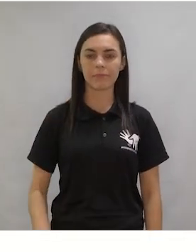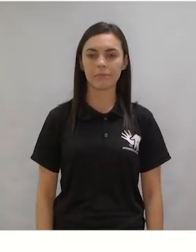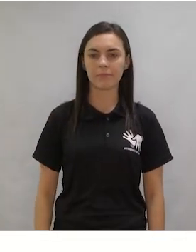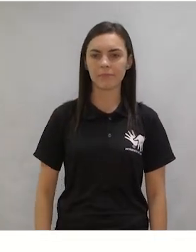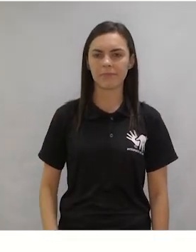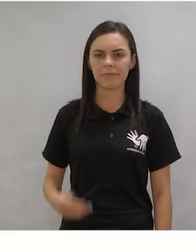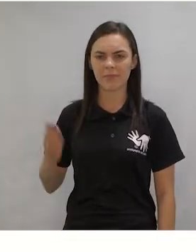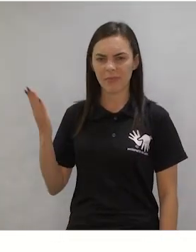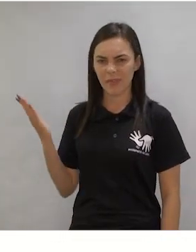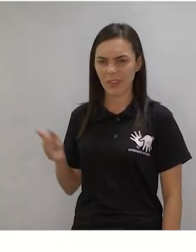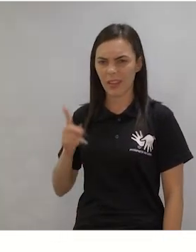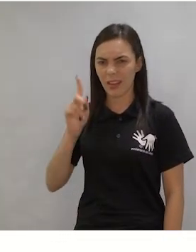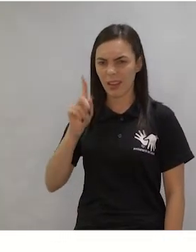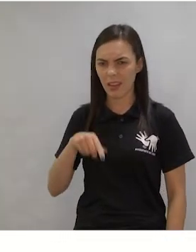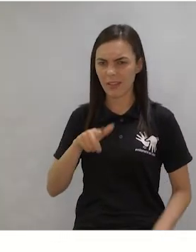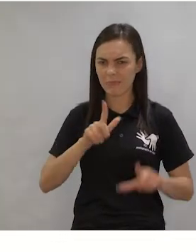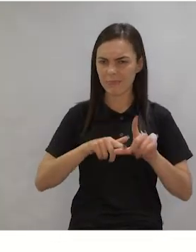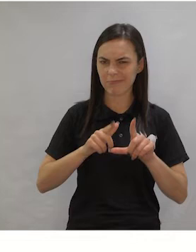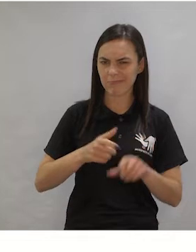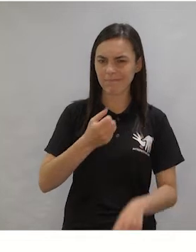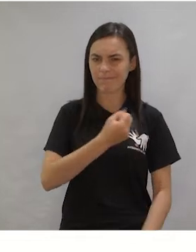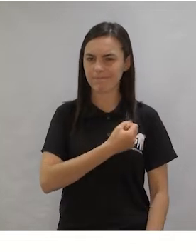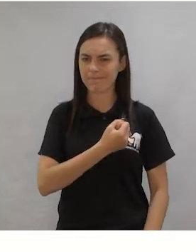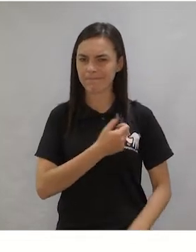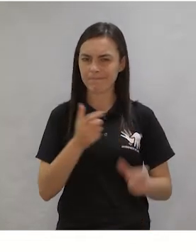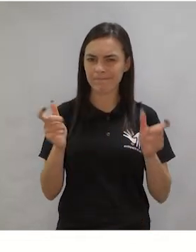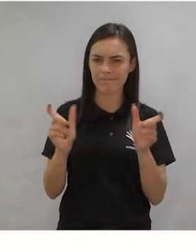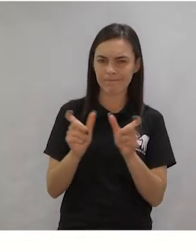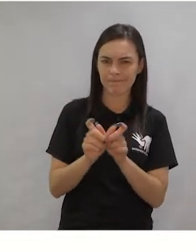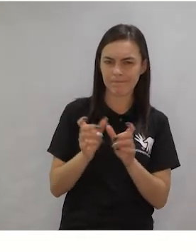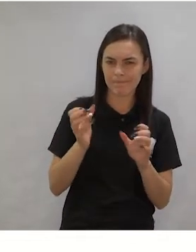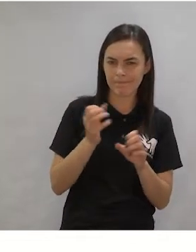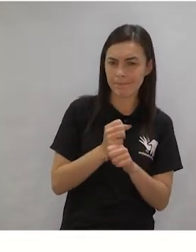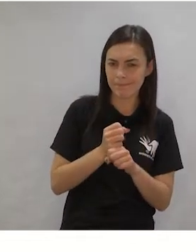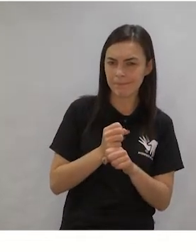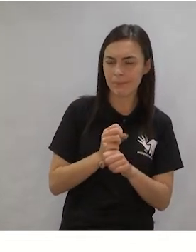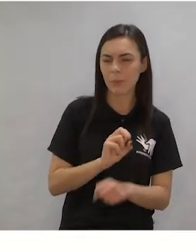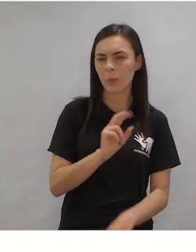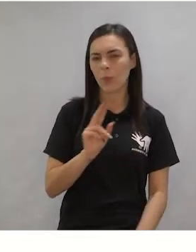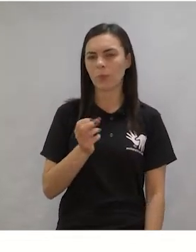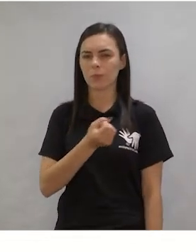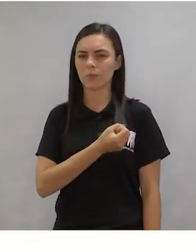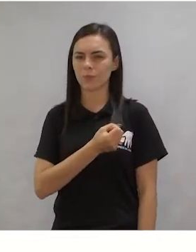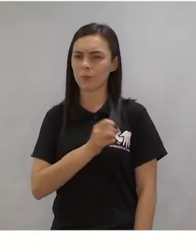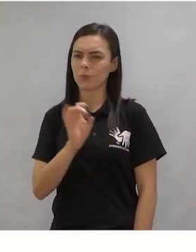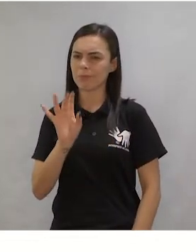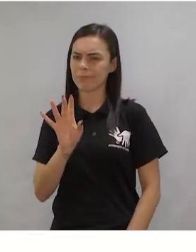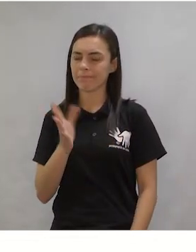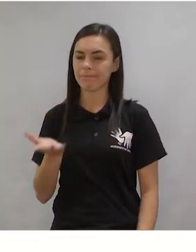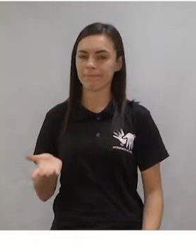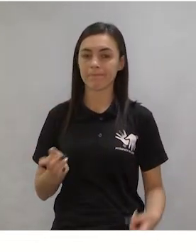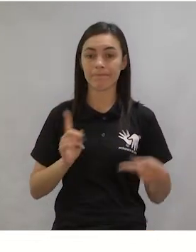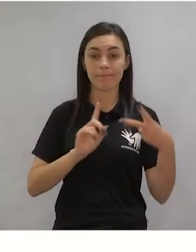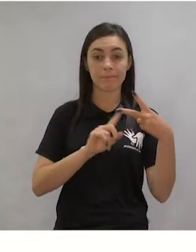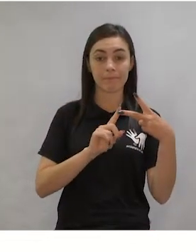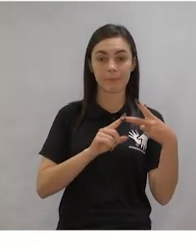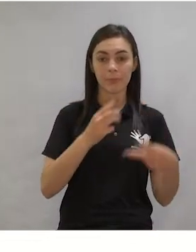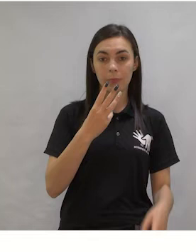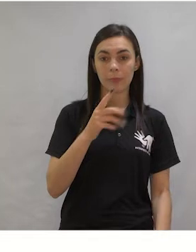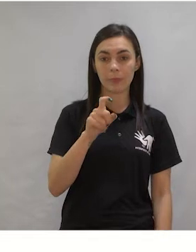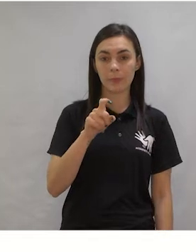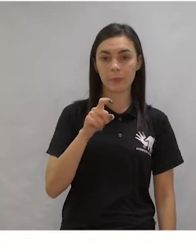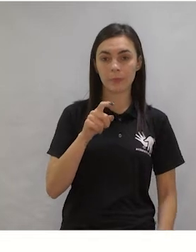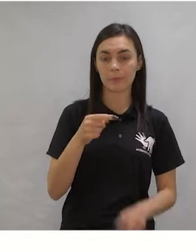3. Será que é uma expressão algébrica ou será que é uma expressão numérica? A letra B.